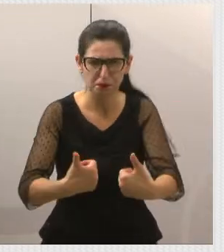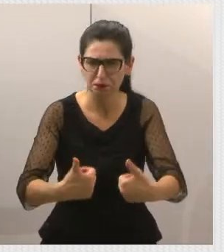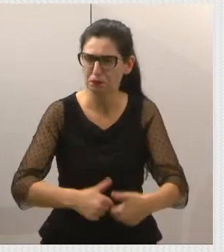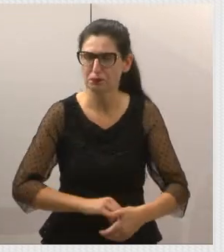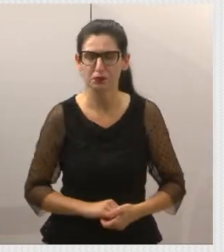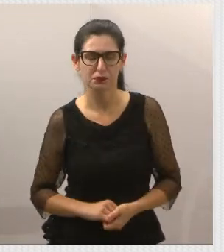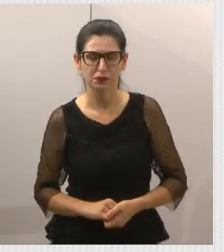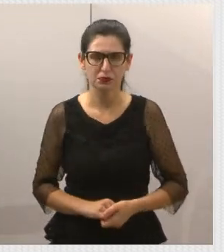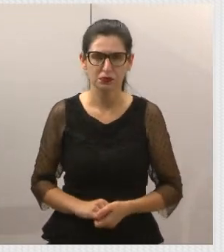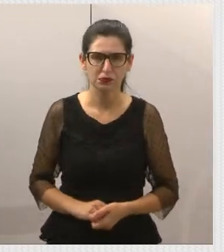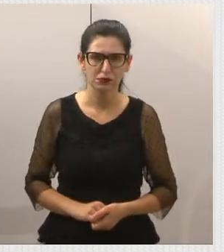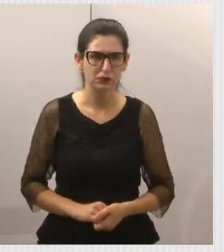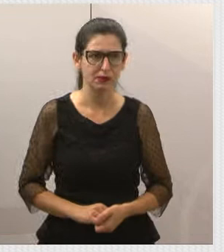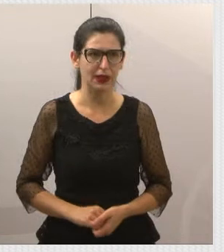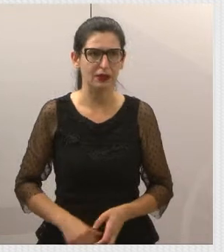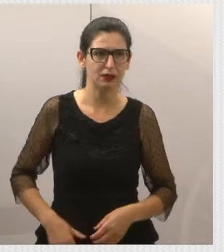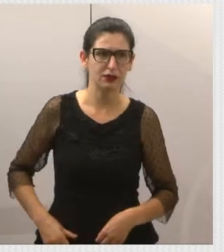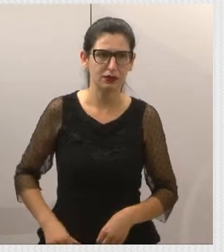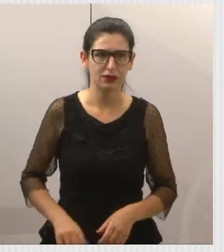Tá.